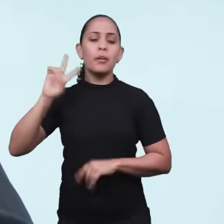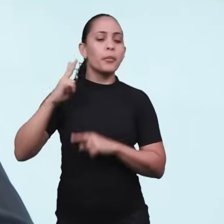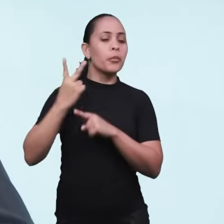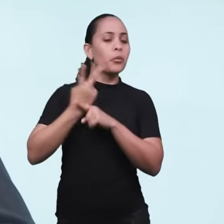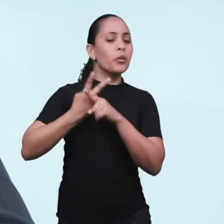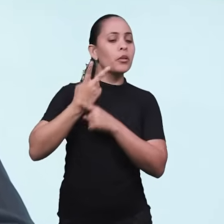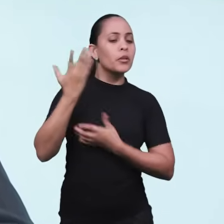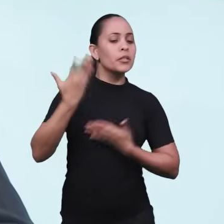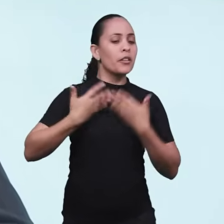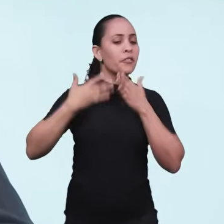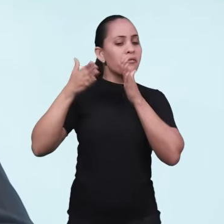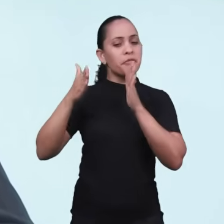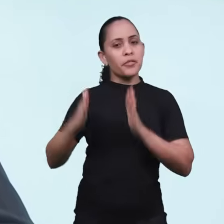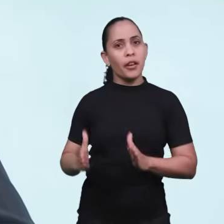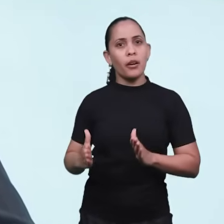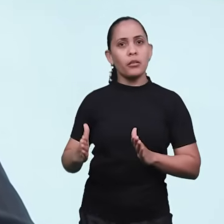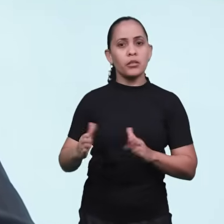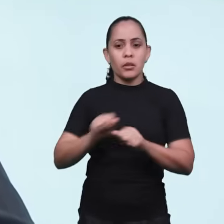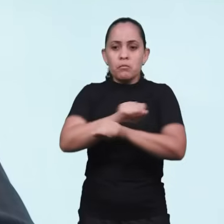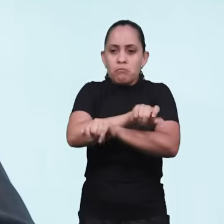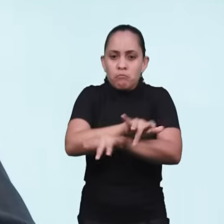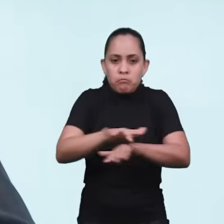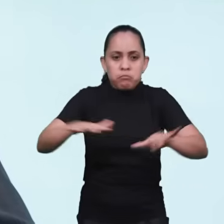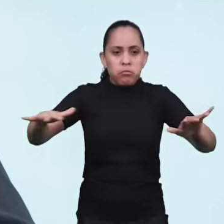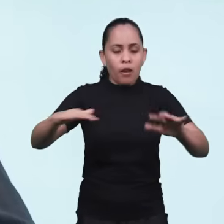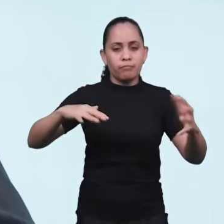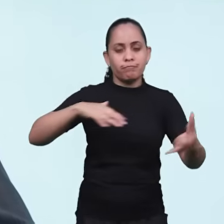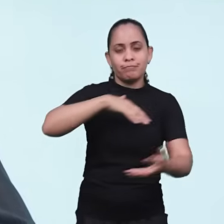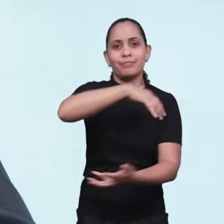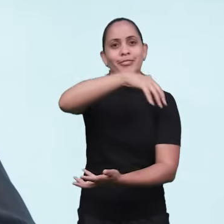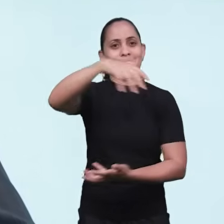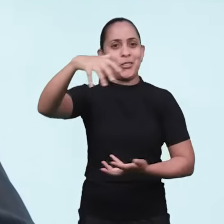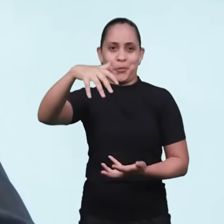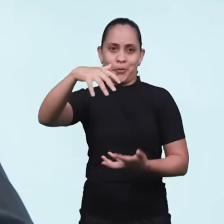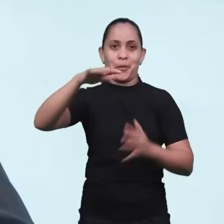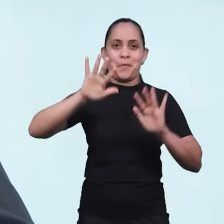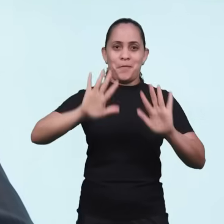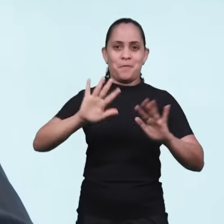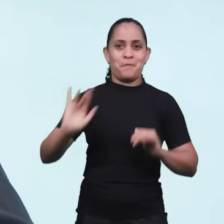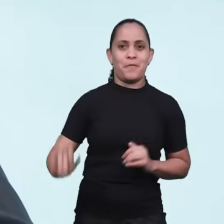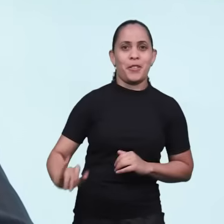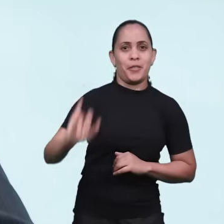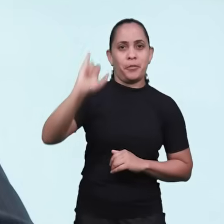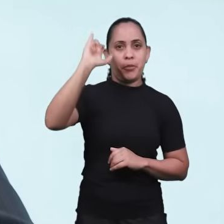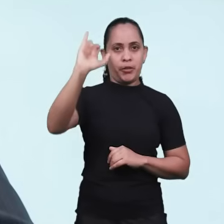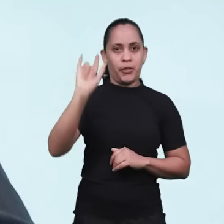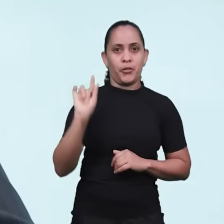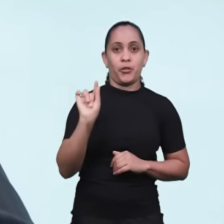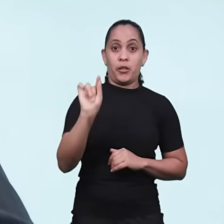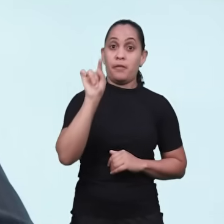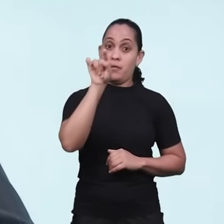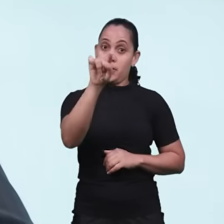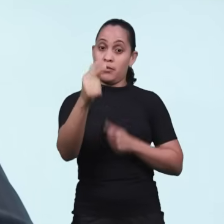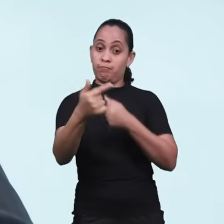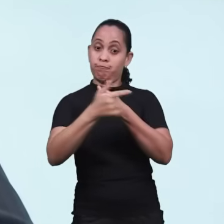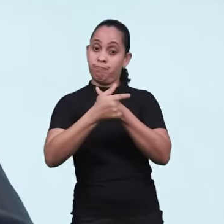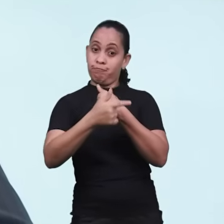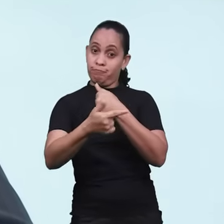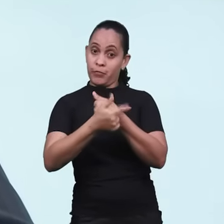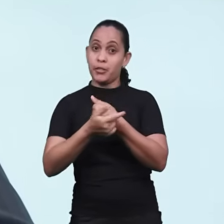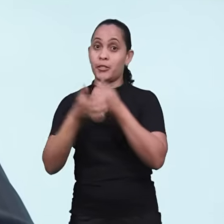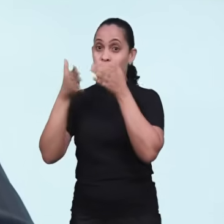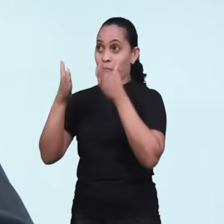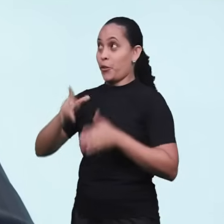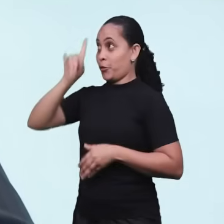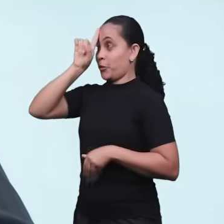terra. Então os fiéis estão espalhados pelos 4 cantos da terra, né? O importante é que o fiel cumpra o seu papel, né? Para aquilo que Deus o